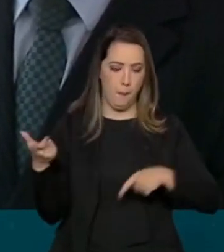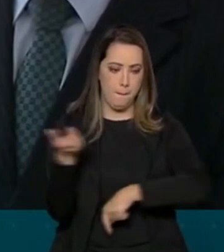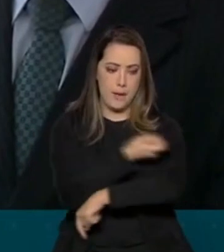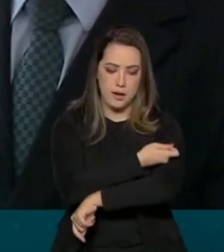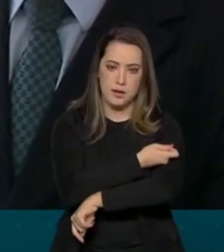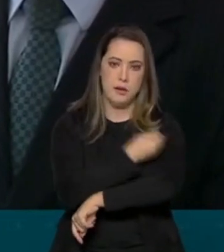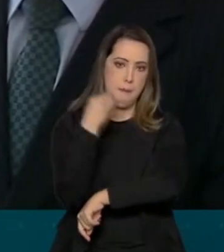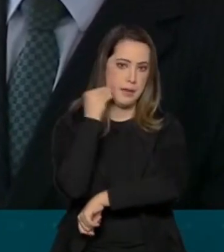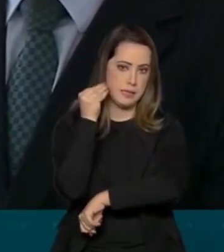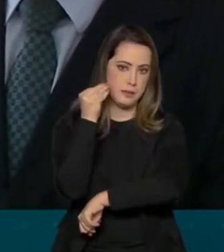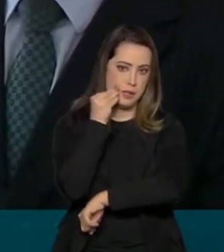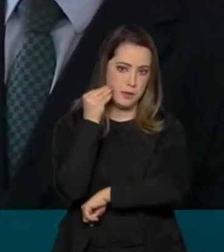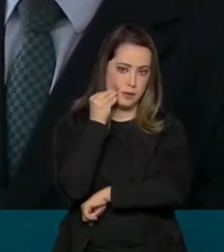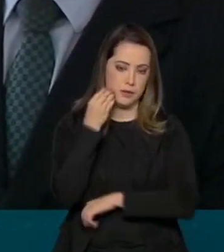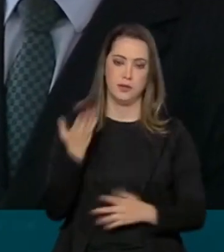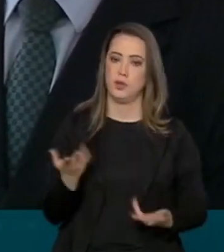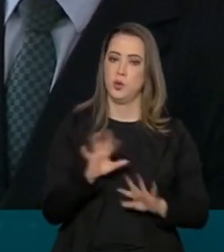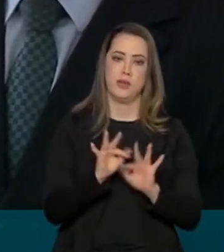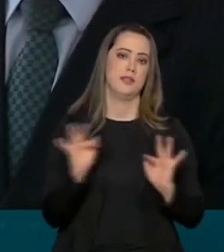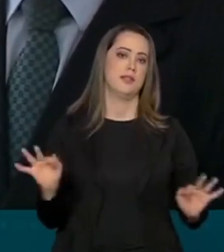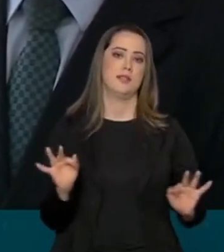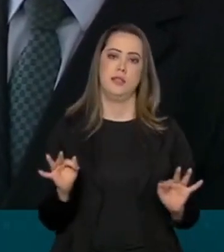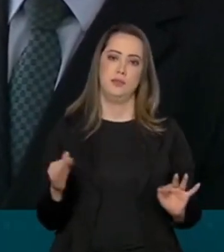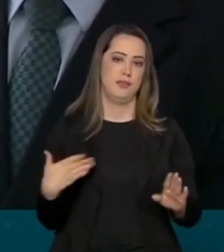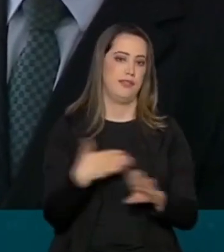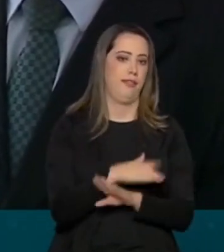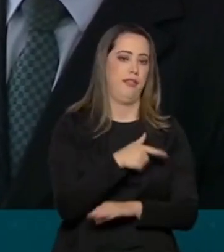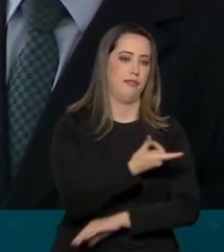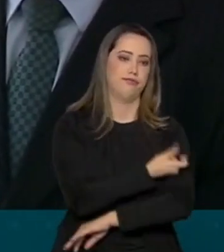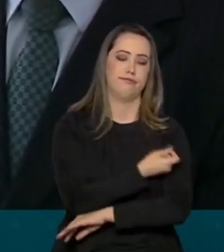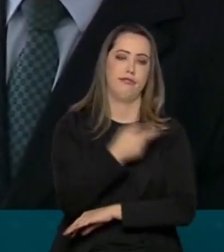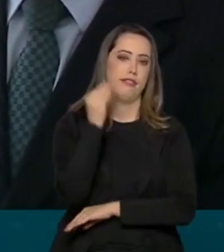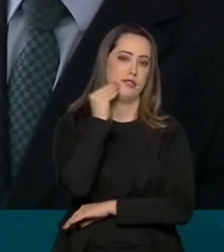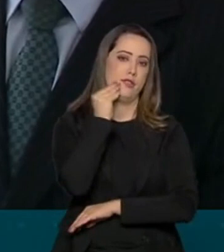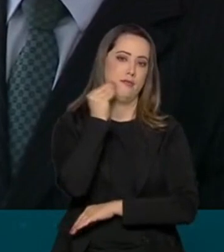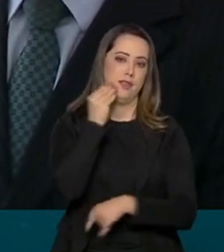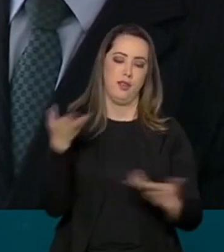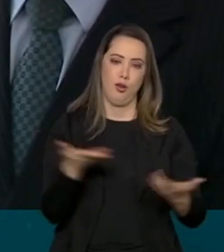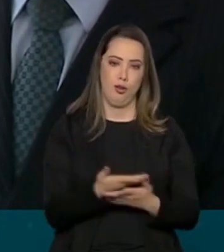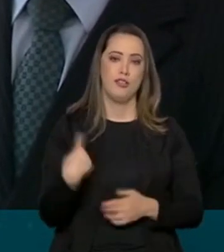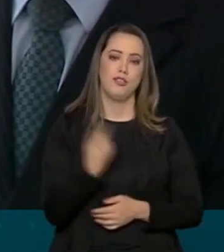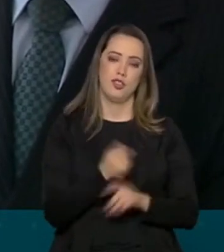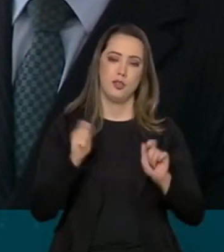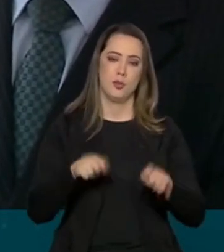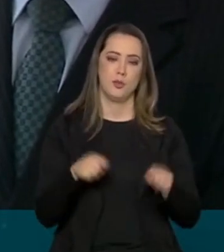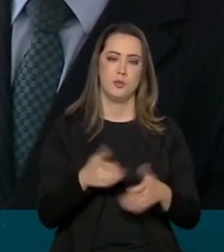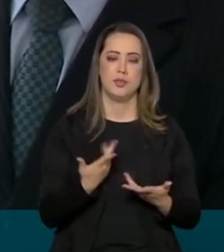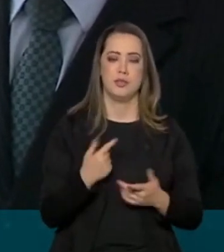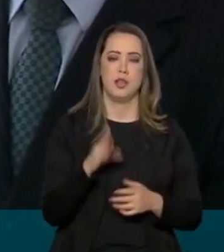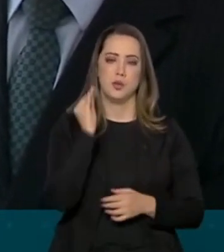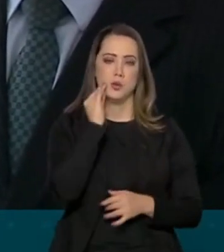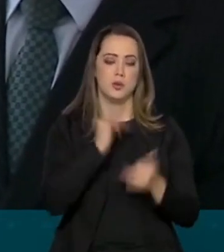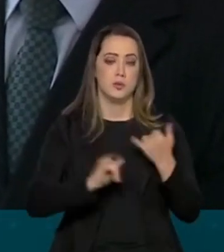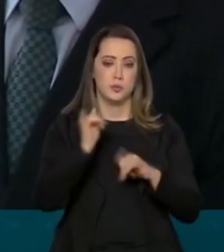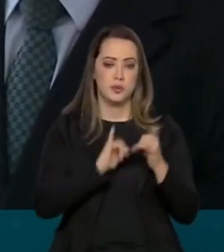esse protocolo que eles entraram, não é simples chegar nessa fase, né, e nós já temos os recursos para financiar esses